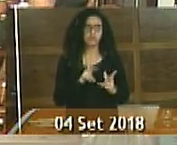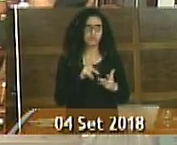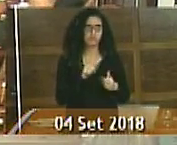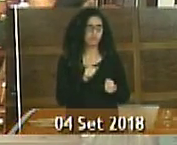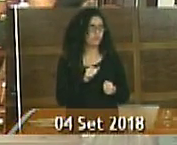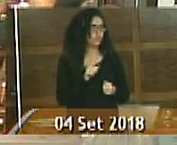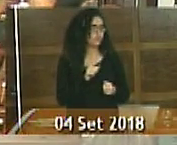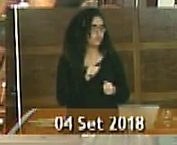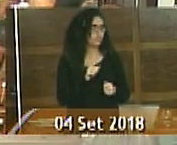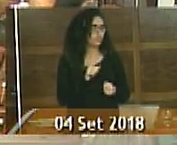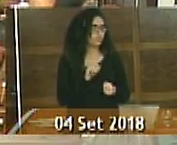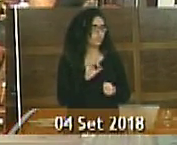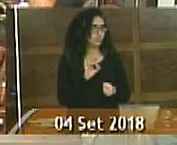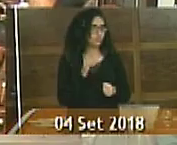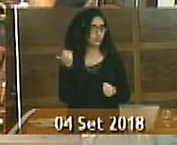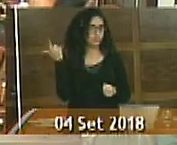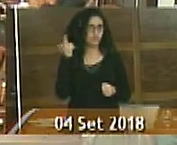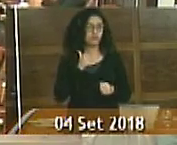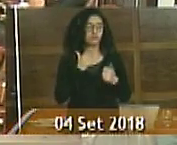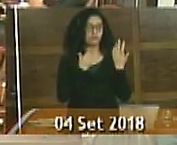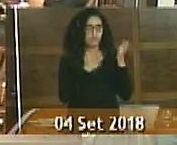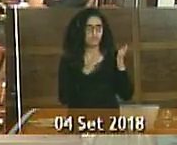Mas parabéns aí.